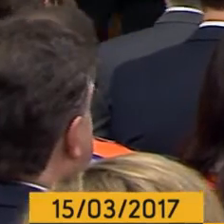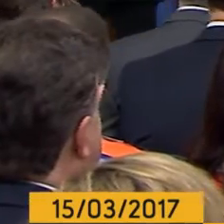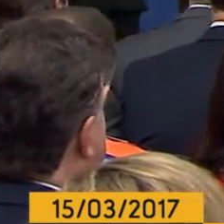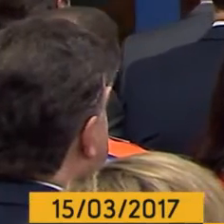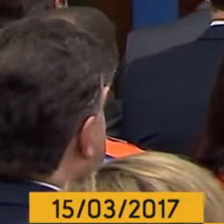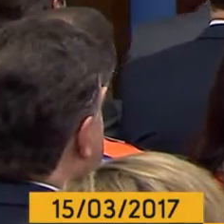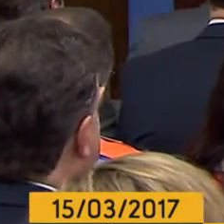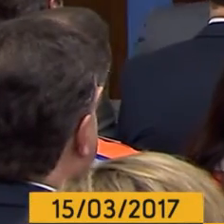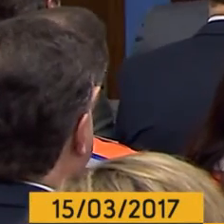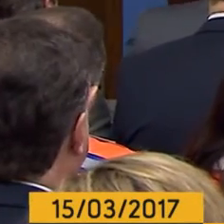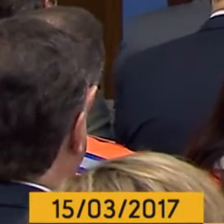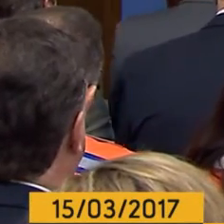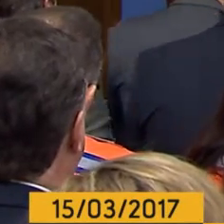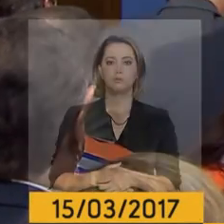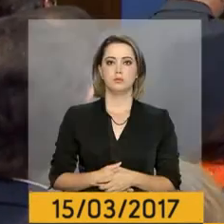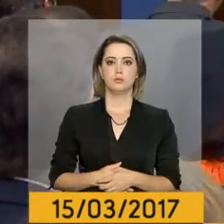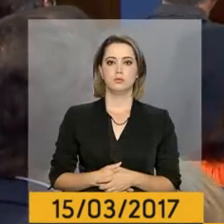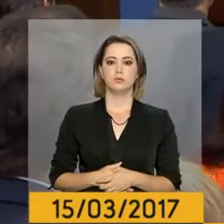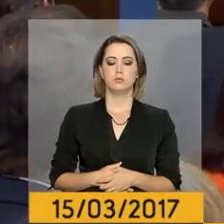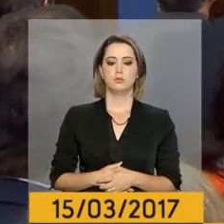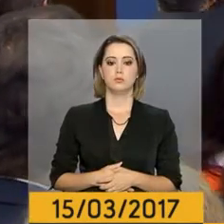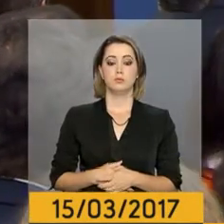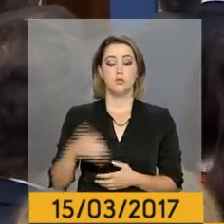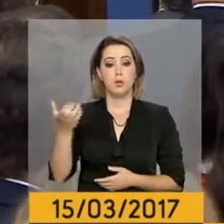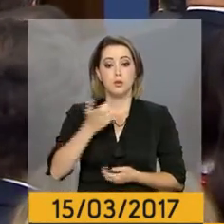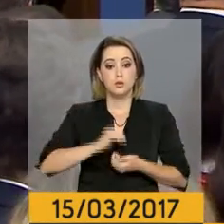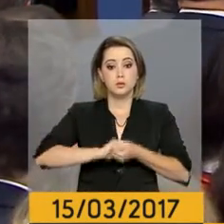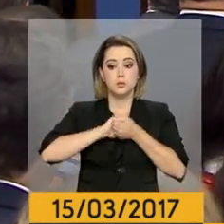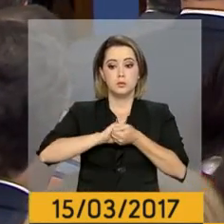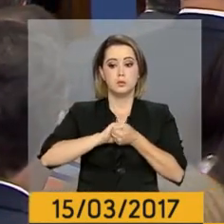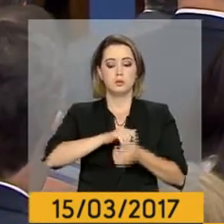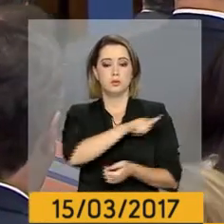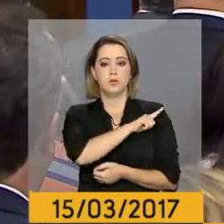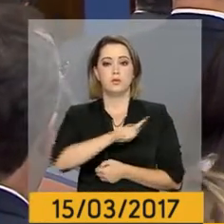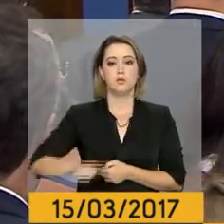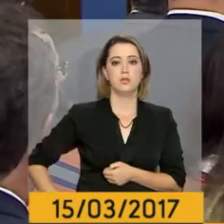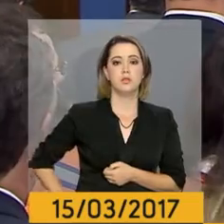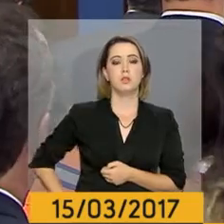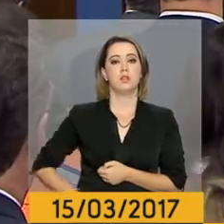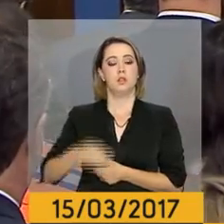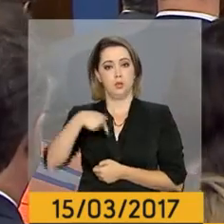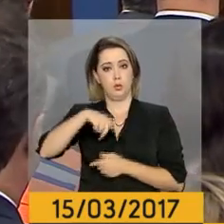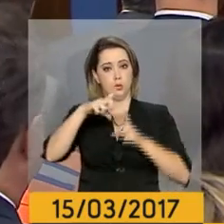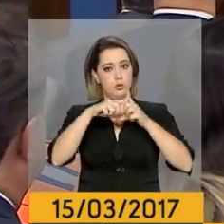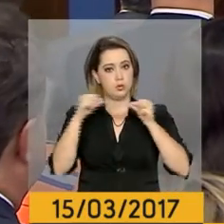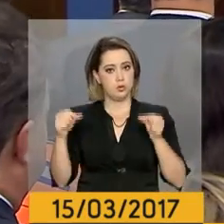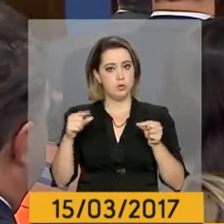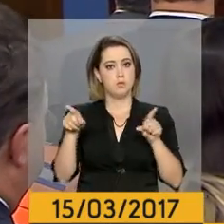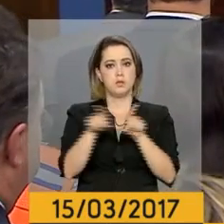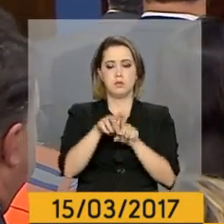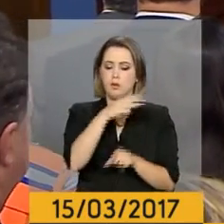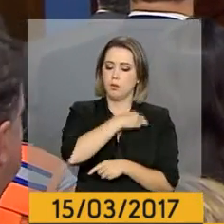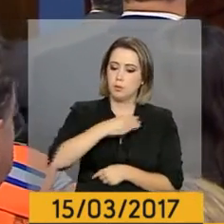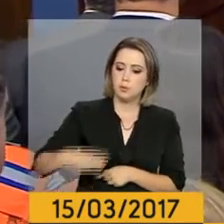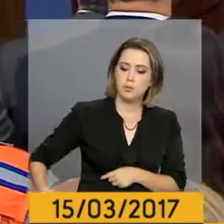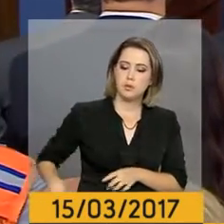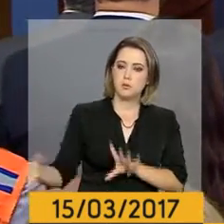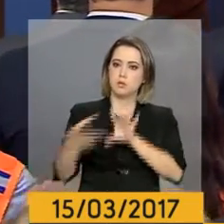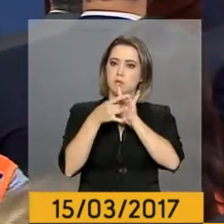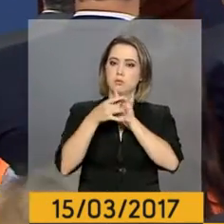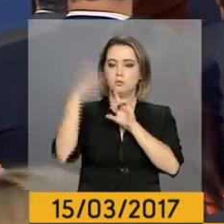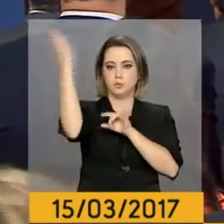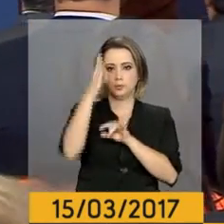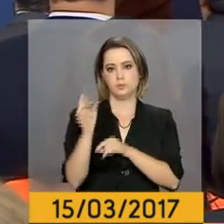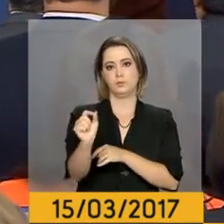para complementar o senador rodrigo rollemberg helder barbalho ministro da criança